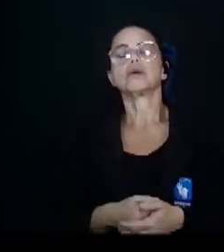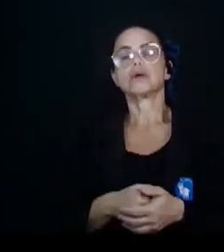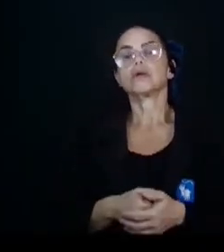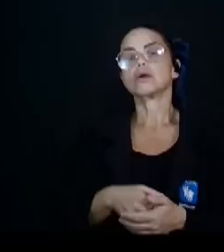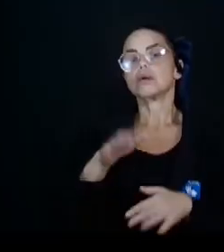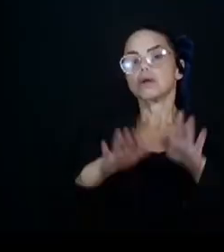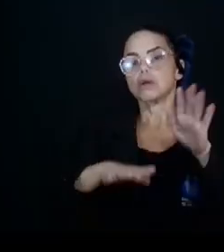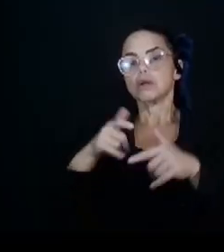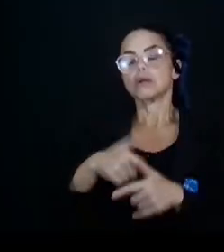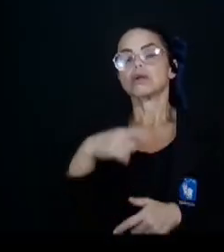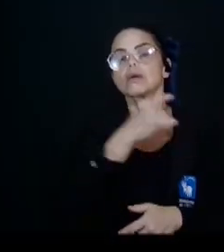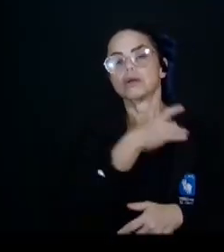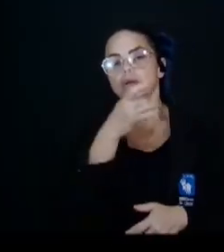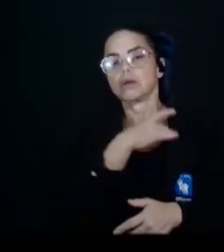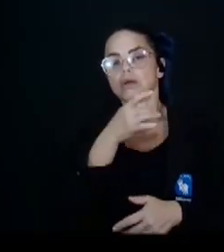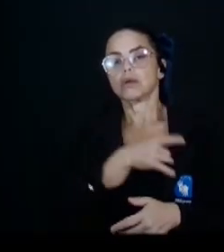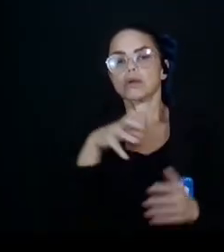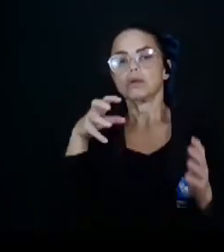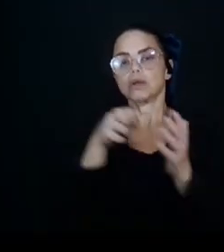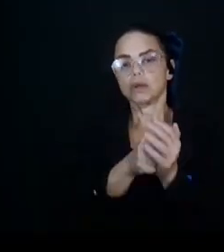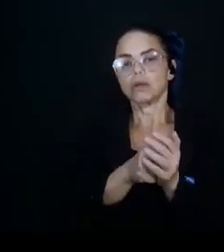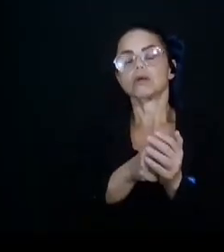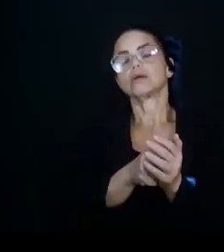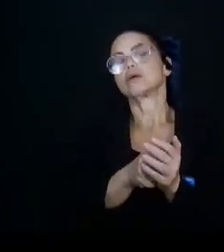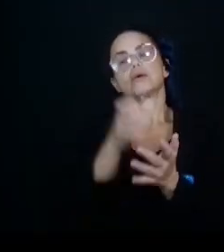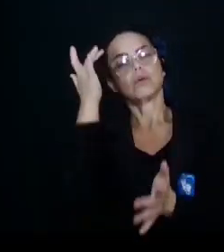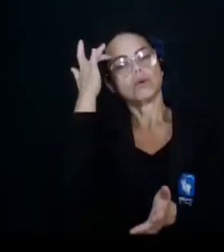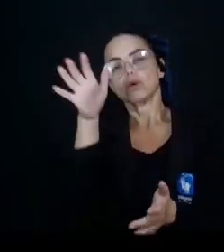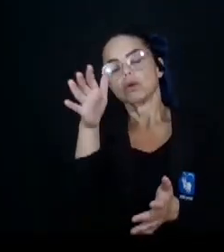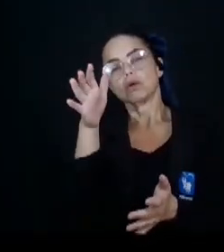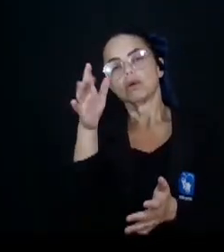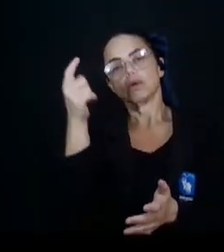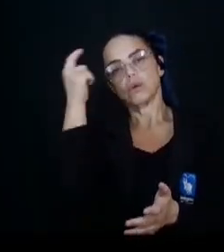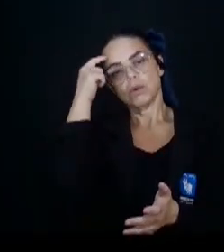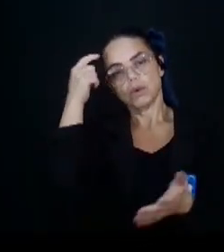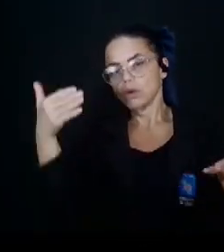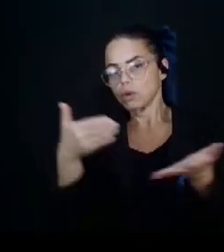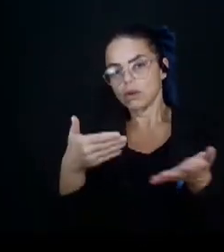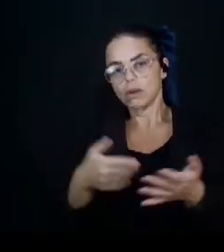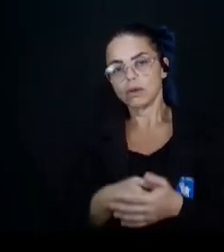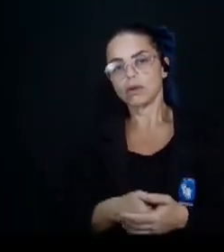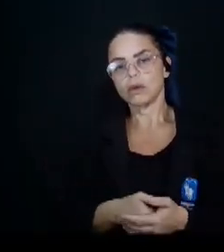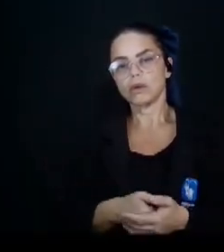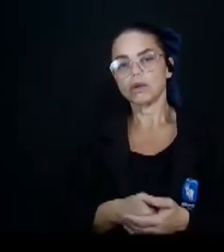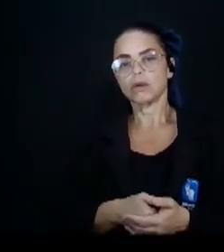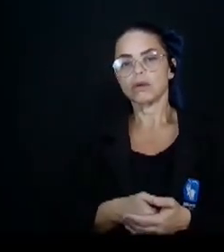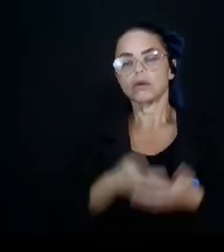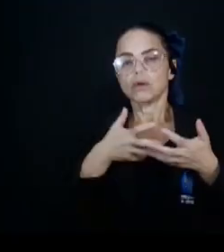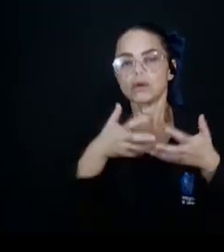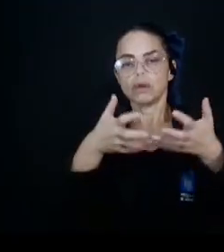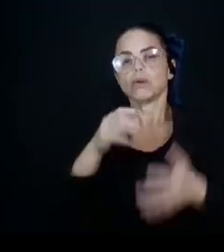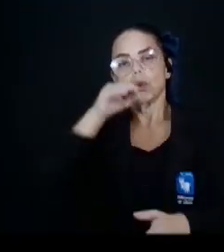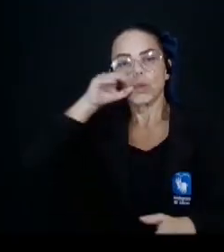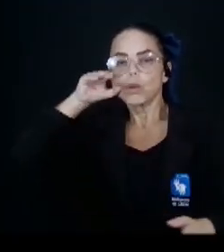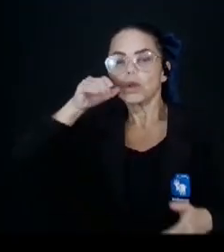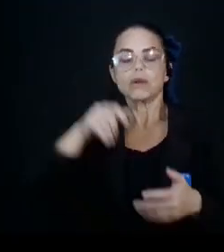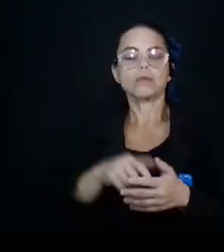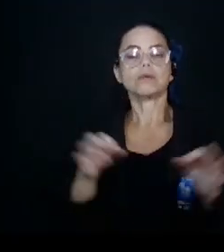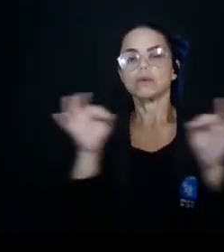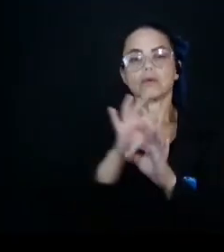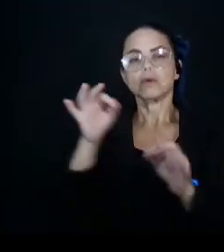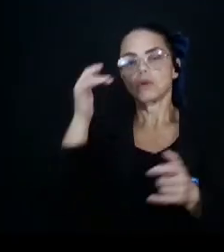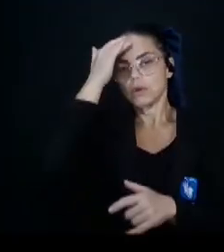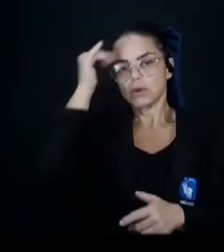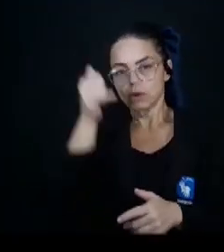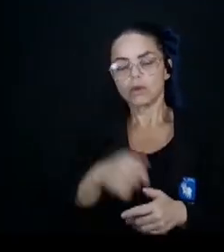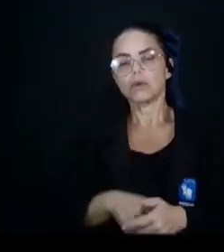de se cadastrar porque a gente não sabe como a gente vai pensar na hora. É uma doação anônima, ninguém vai saber, só o banco de